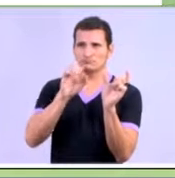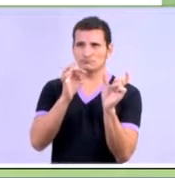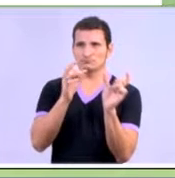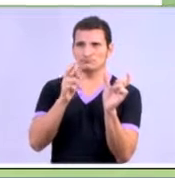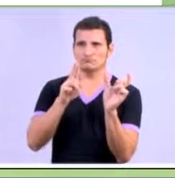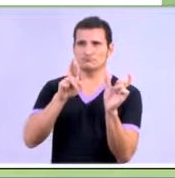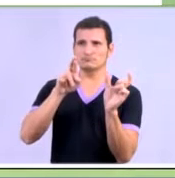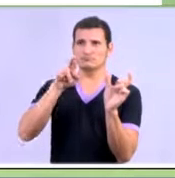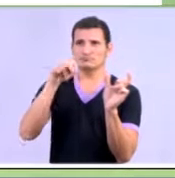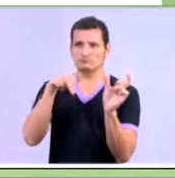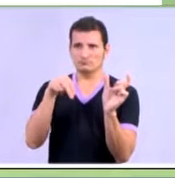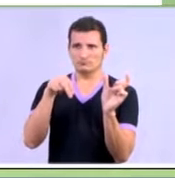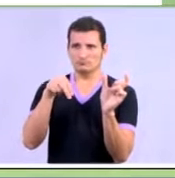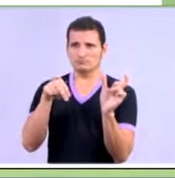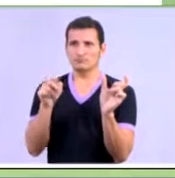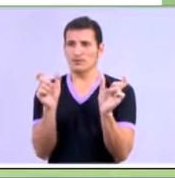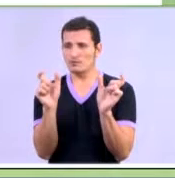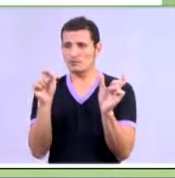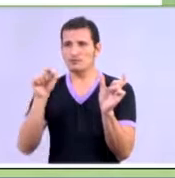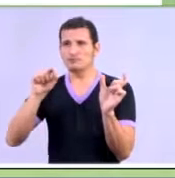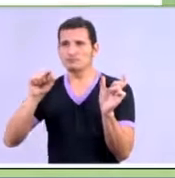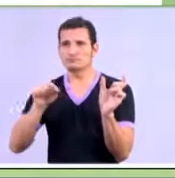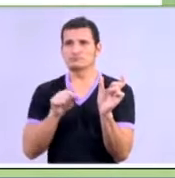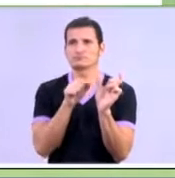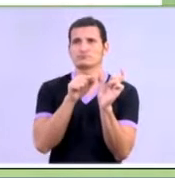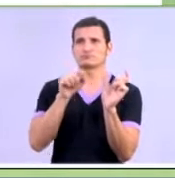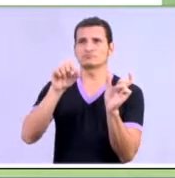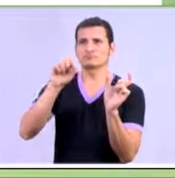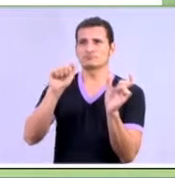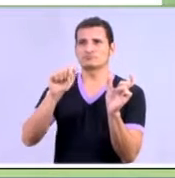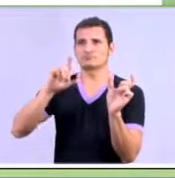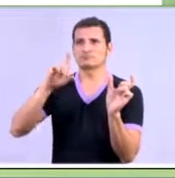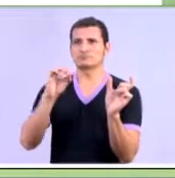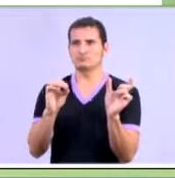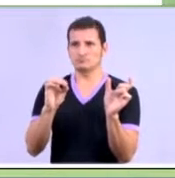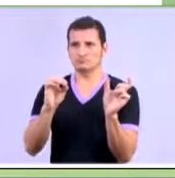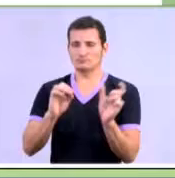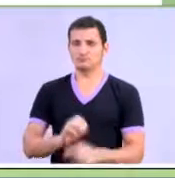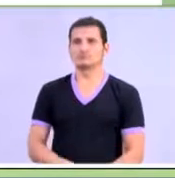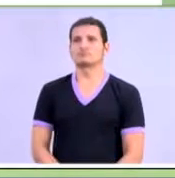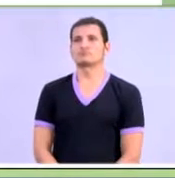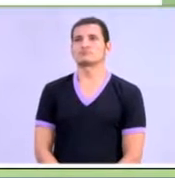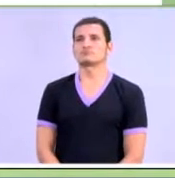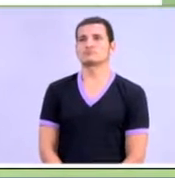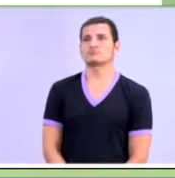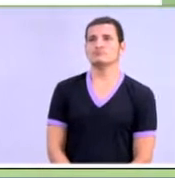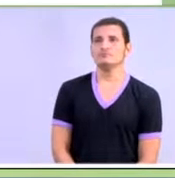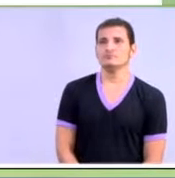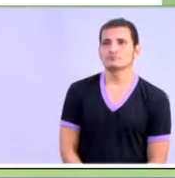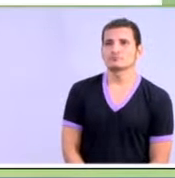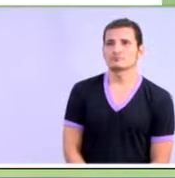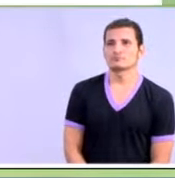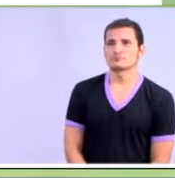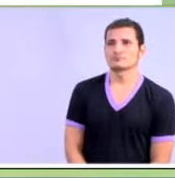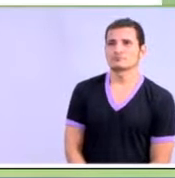return, o novo saldo, a informação que eu falei que ia executar. Vamos apagar aqui.